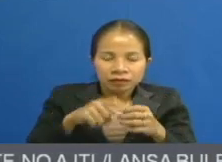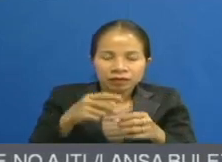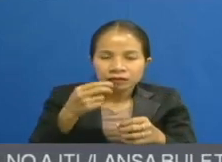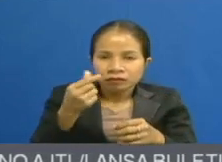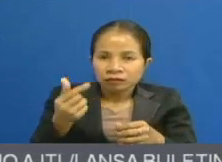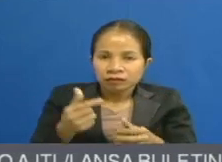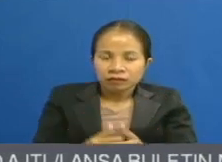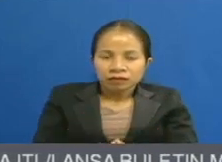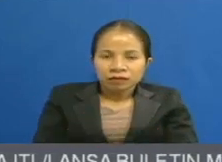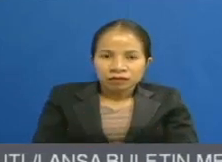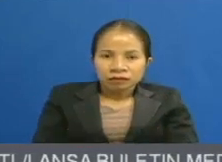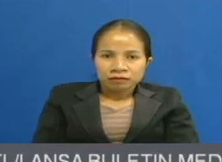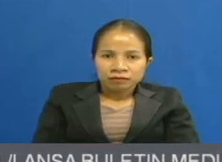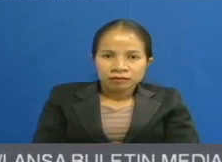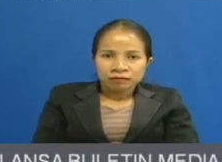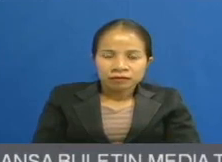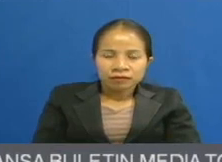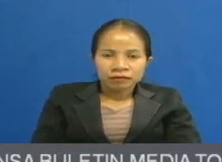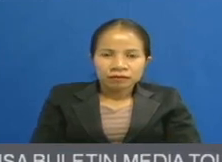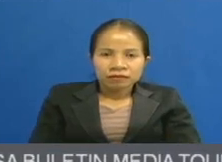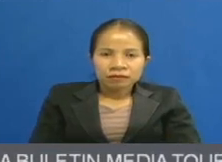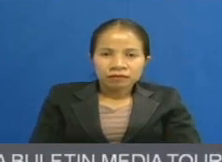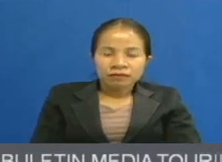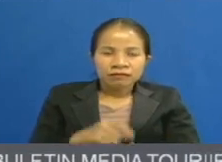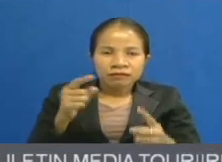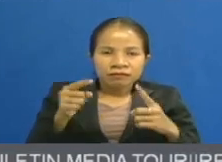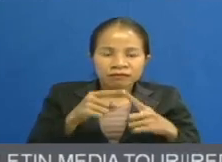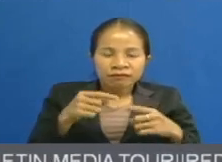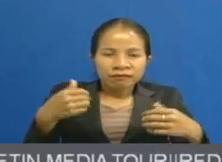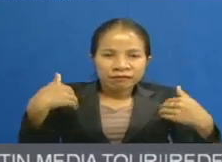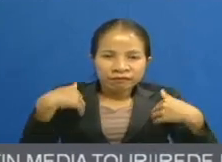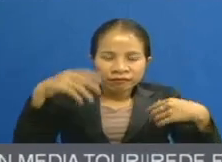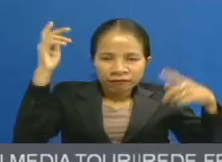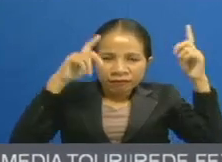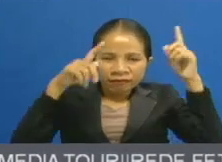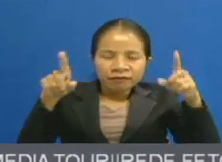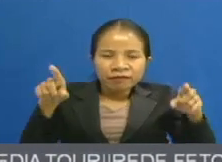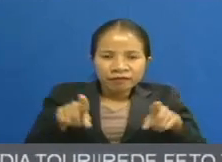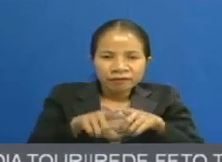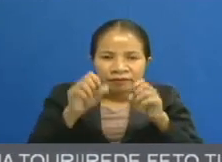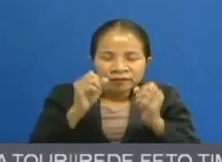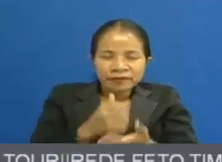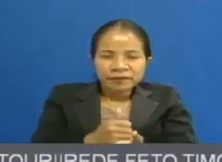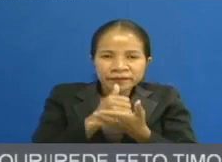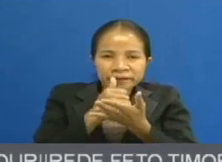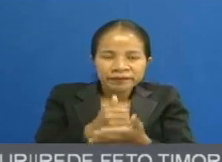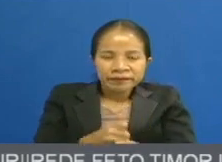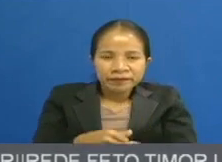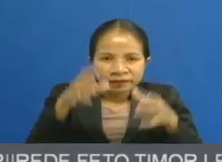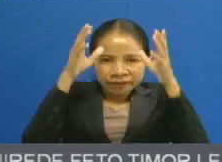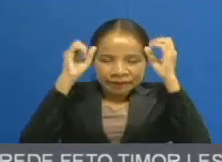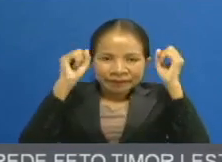estratégica para mina. O que é a situação de crise? Bele responde.